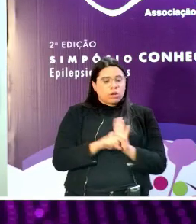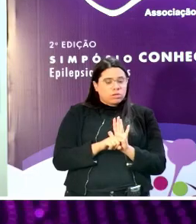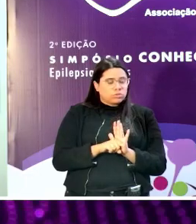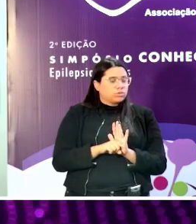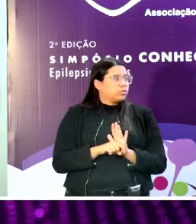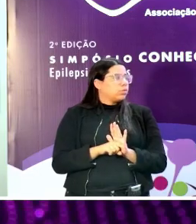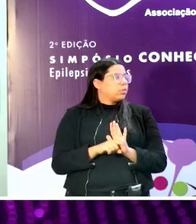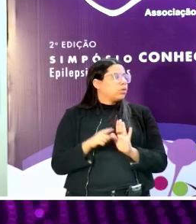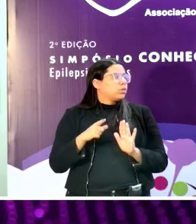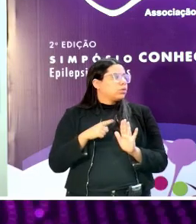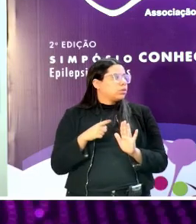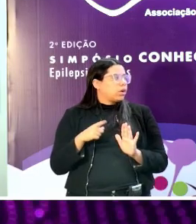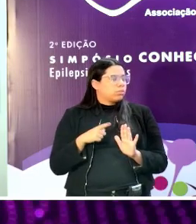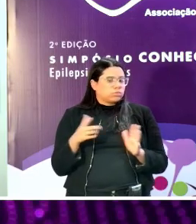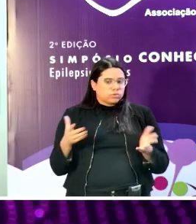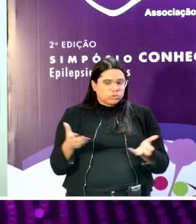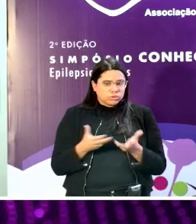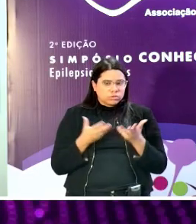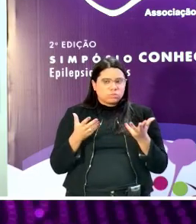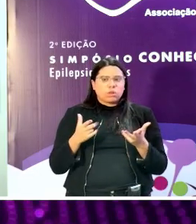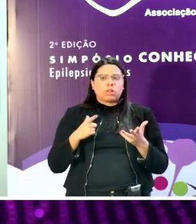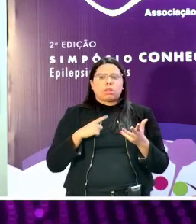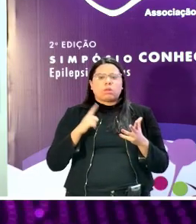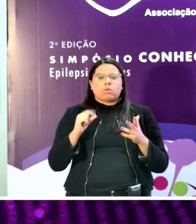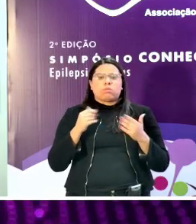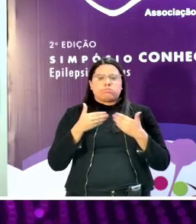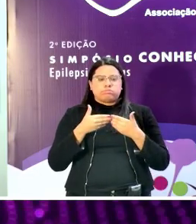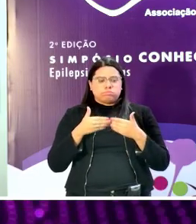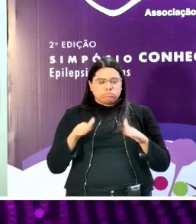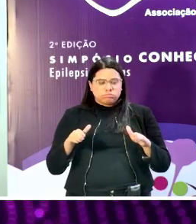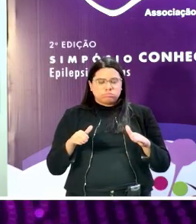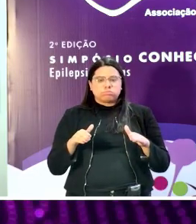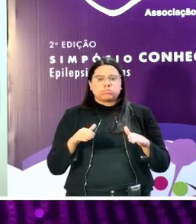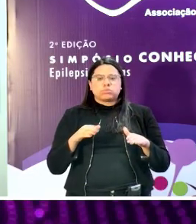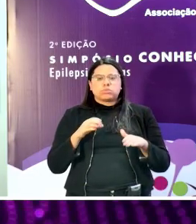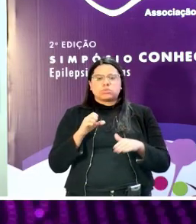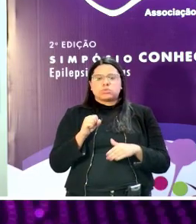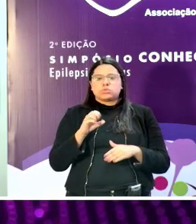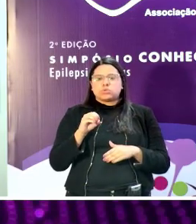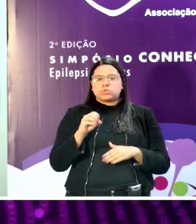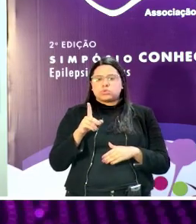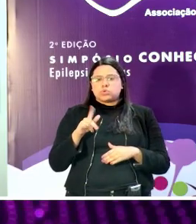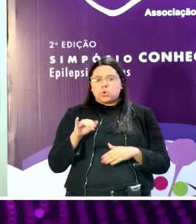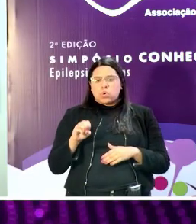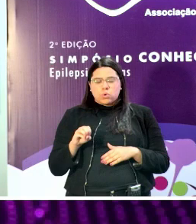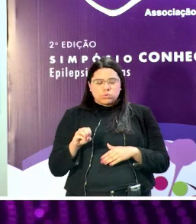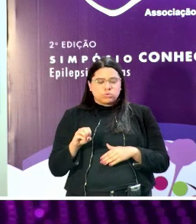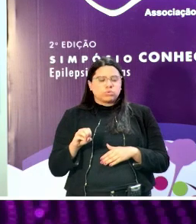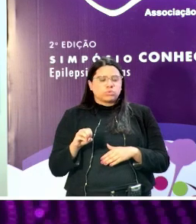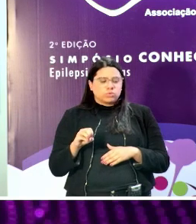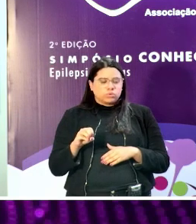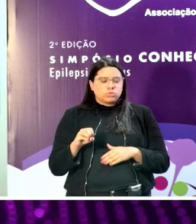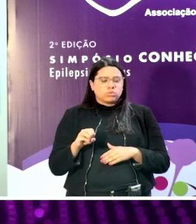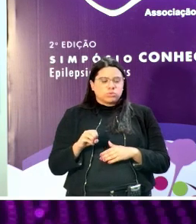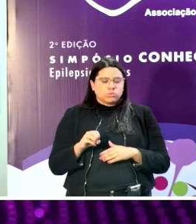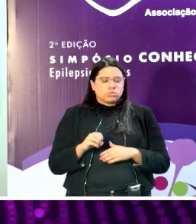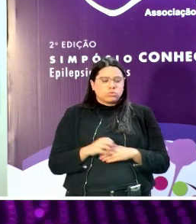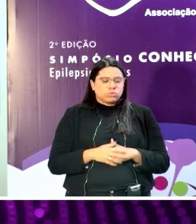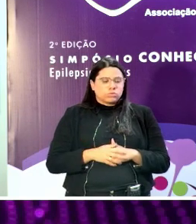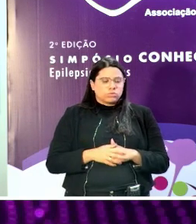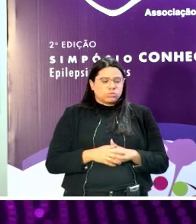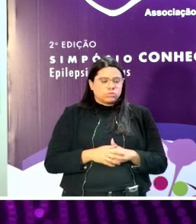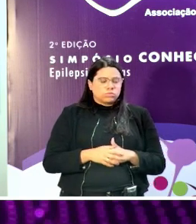um estímulo, né, a gente tem uma abertura dos canais de sódio no início do axônio desse neurônio, né, no cone